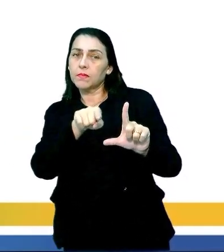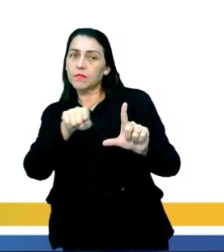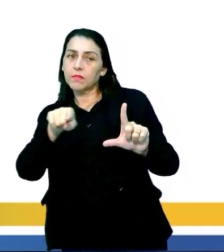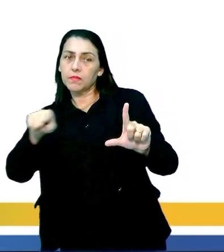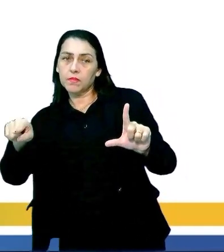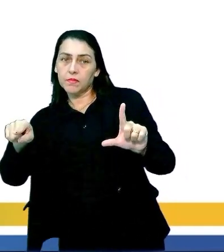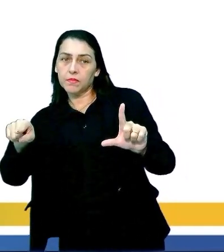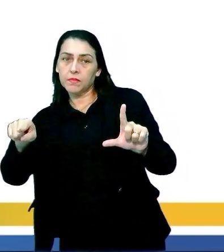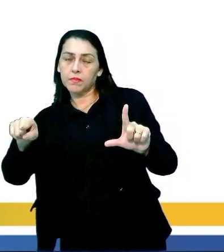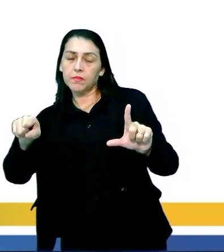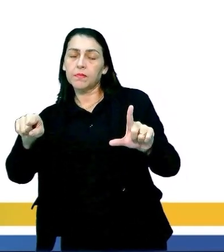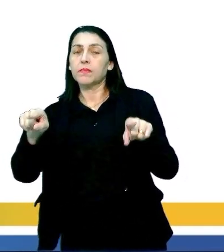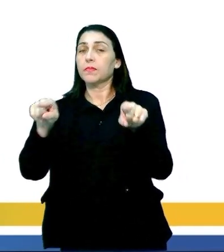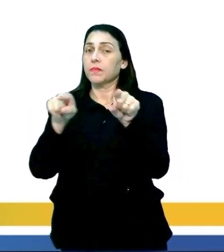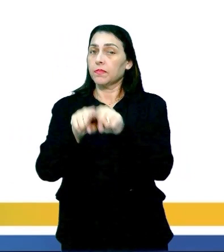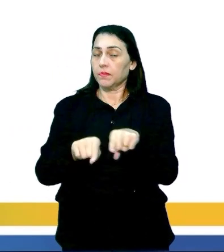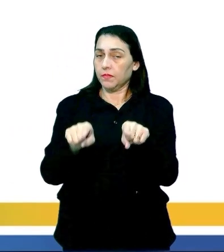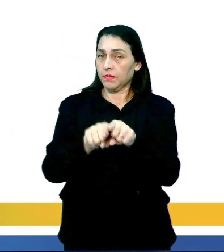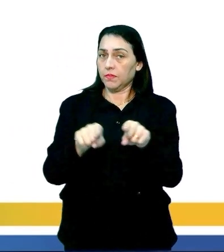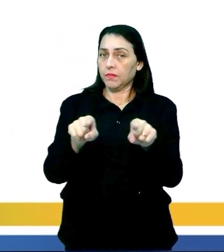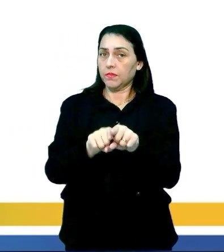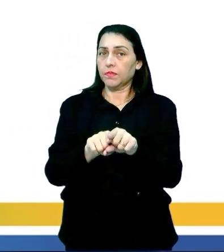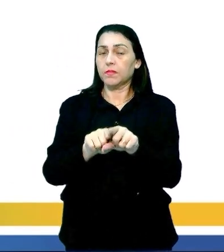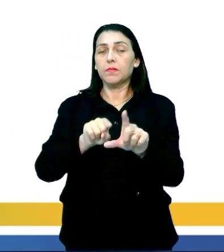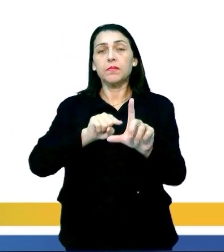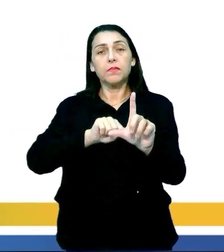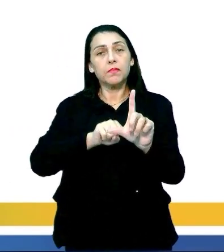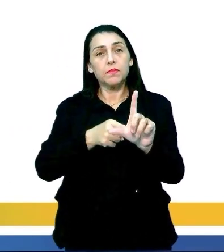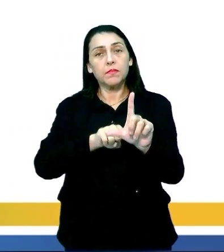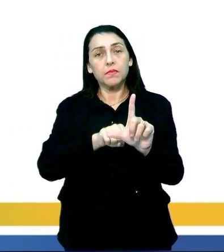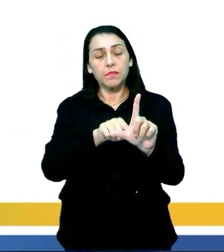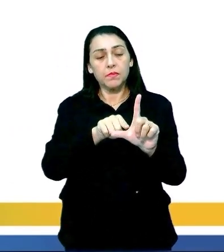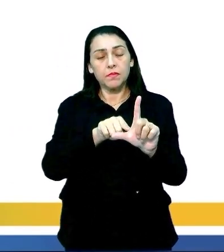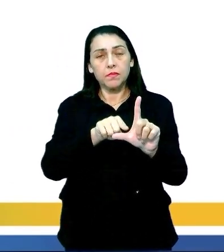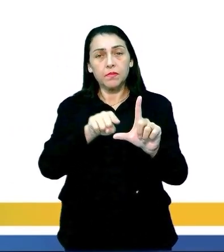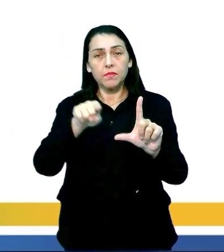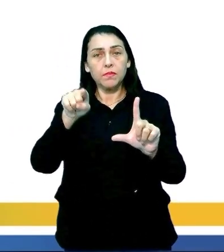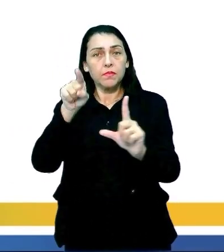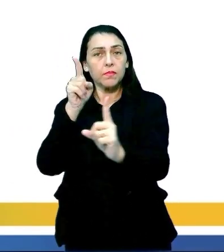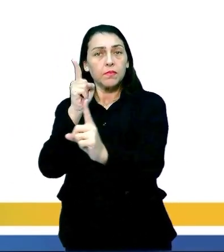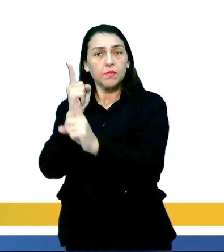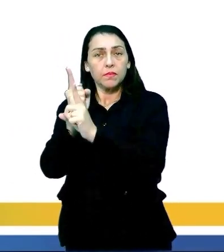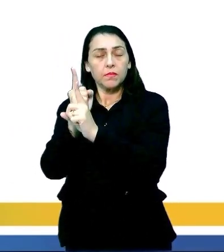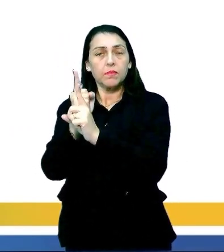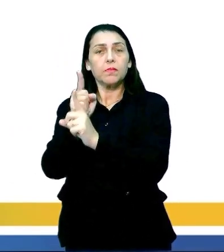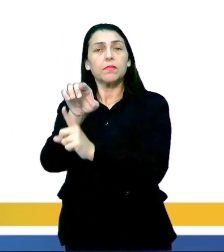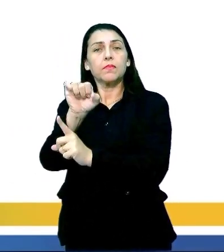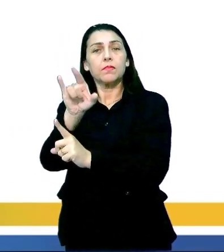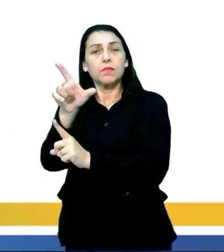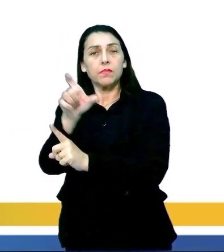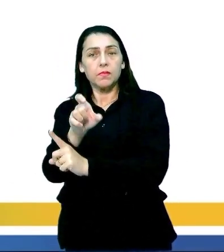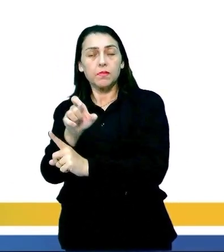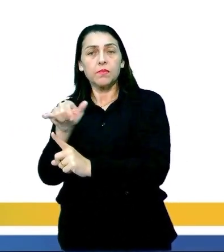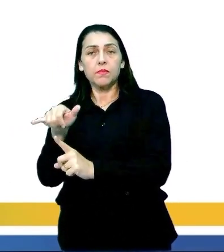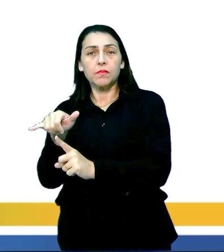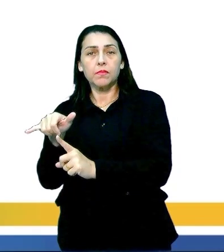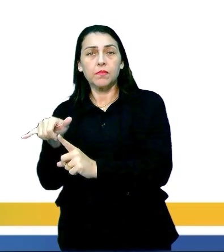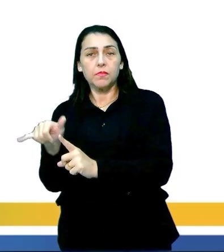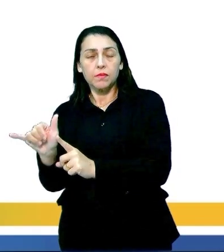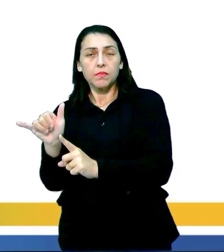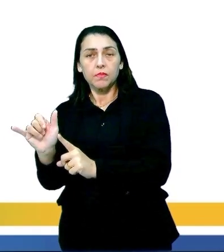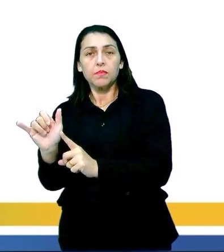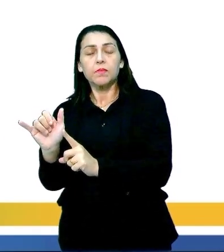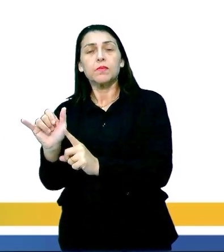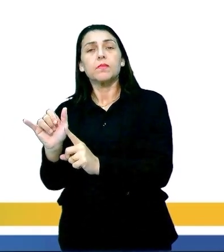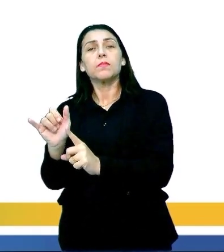reta. Além disso, o ponto em que a reta toca o eixo Y e o